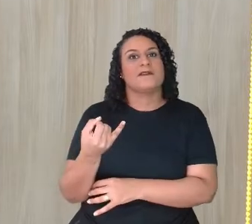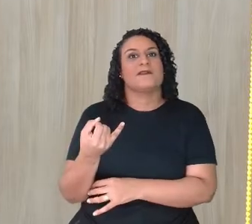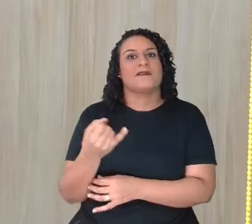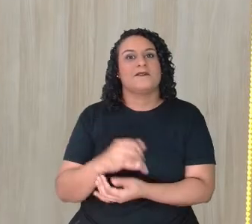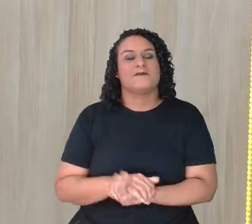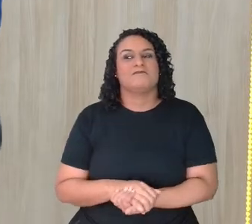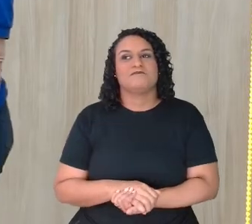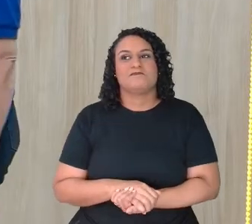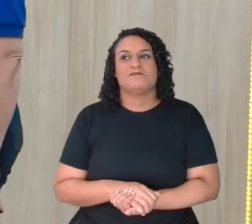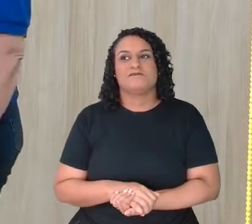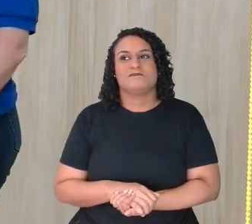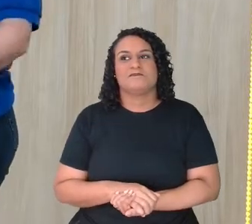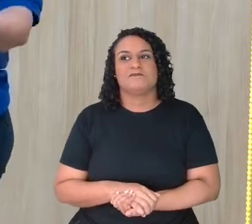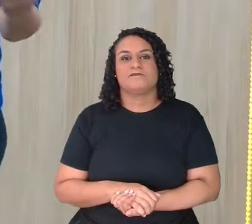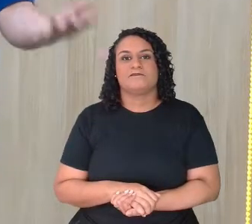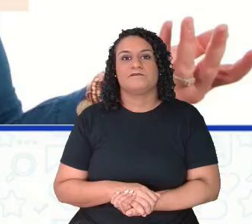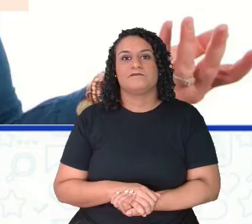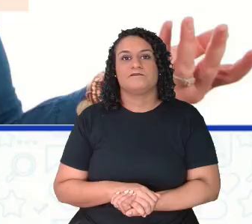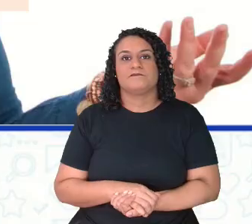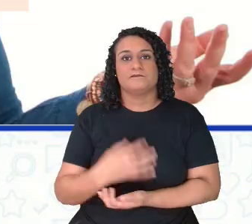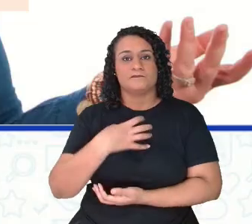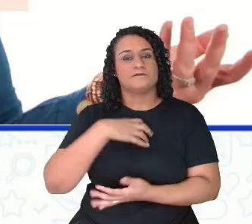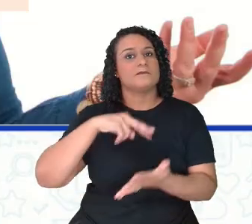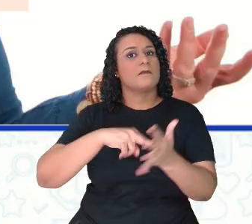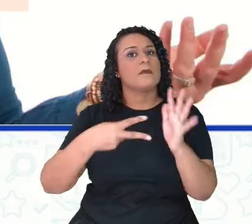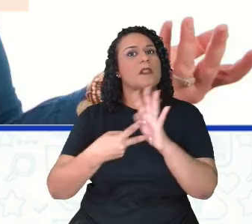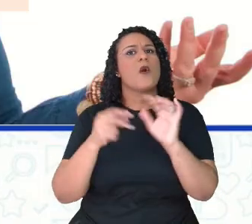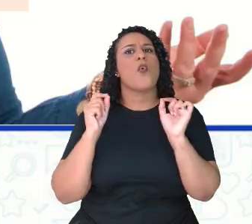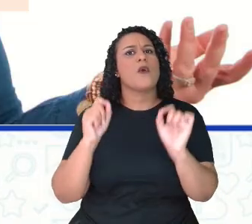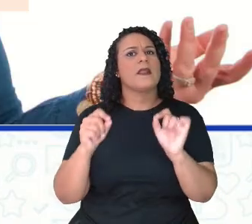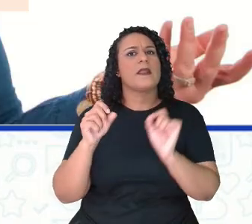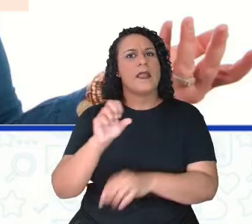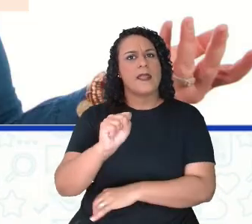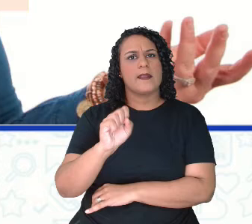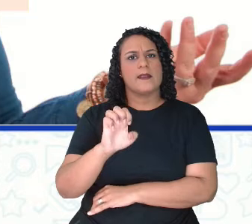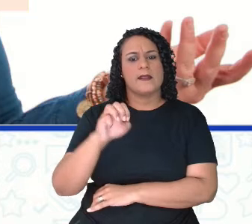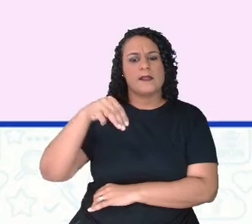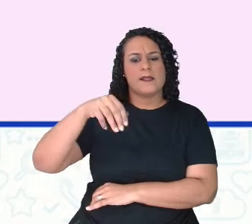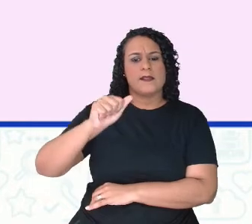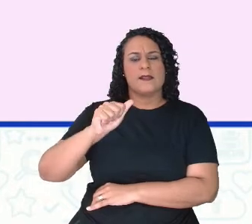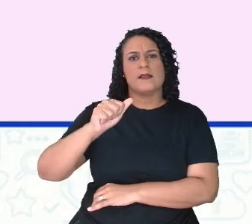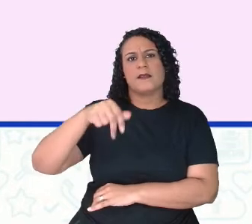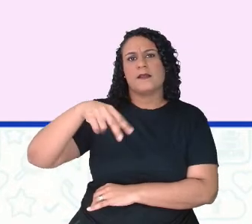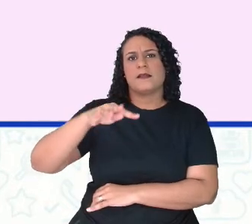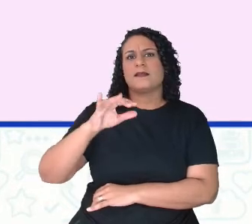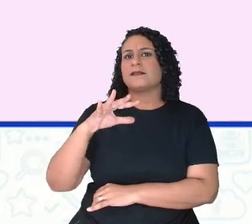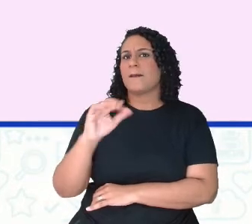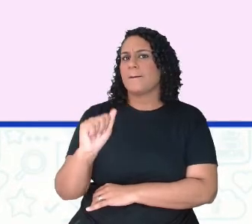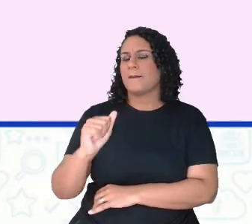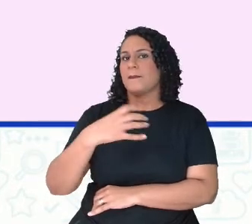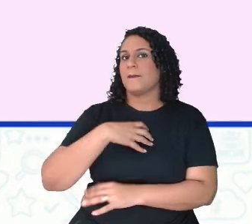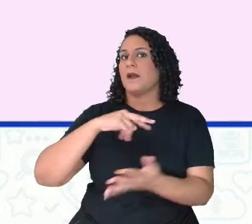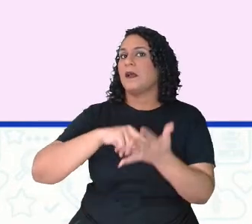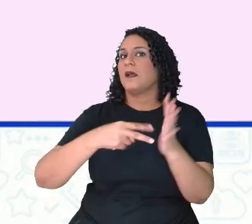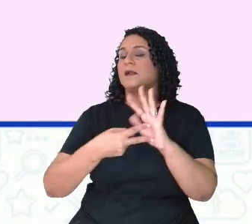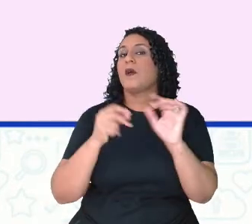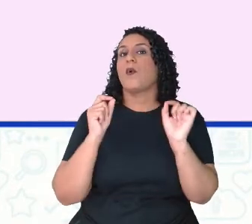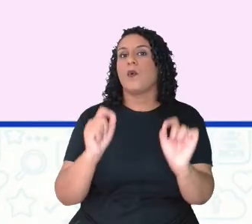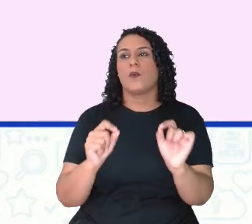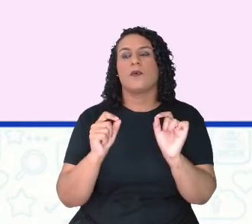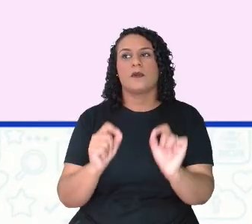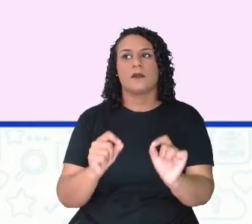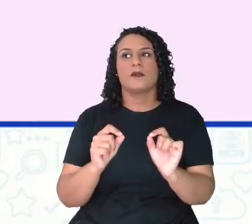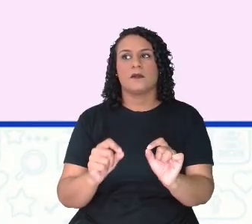isso. E o que é semântica? Eu já falei, mas não custa repetir, não é? Relação